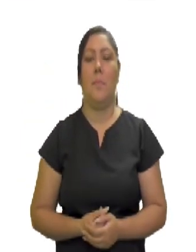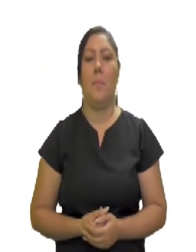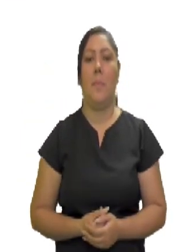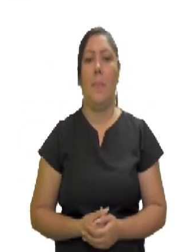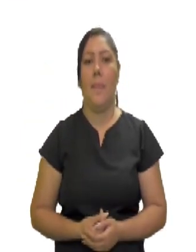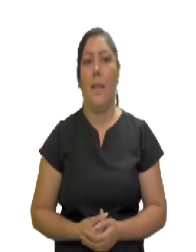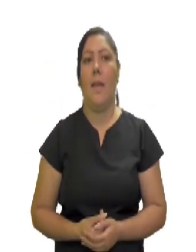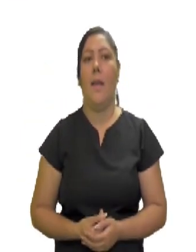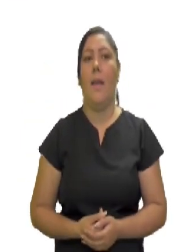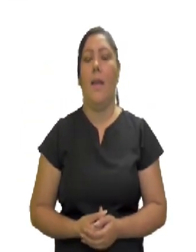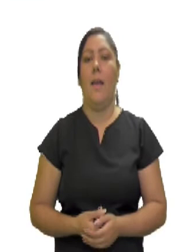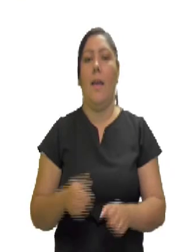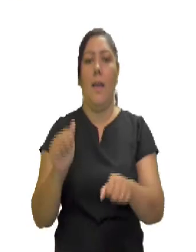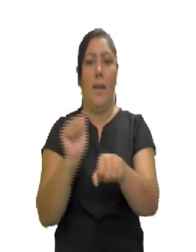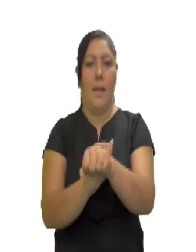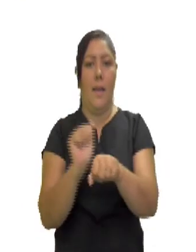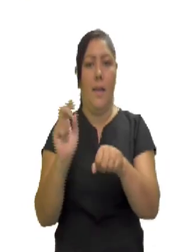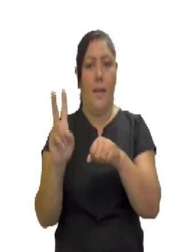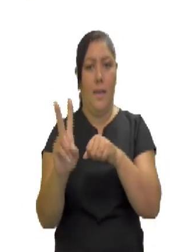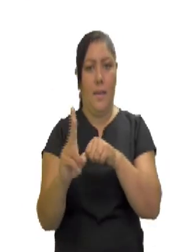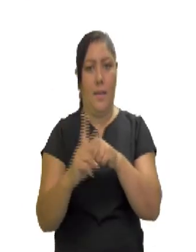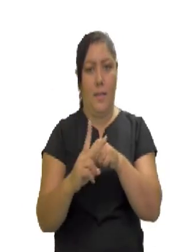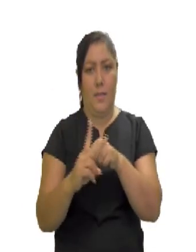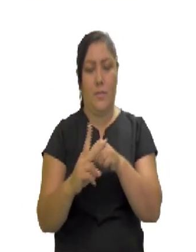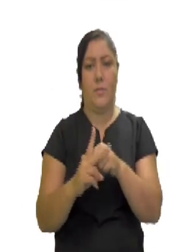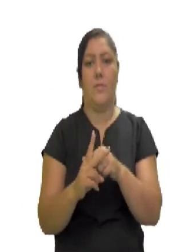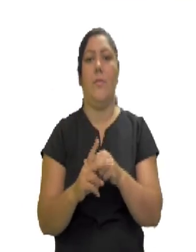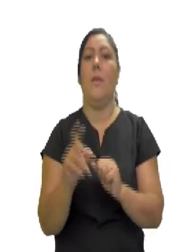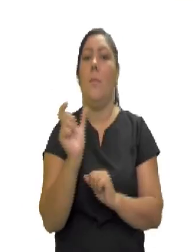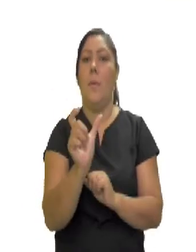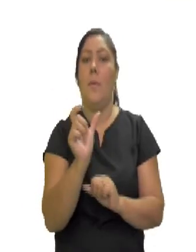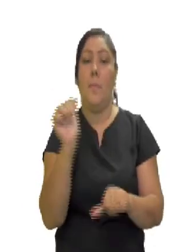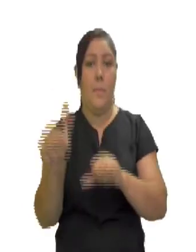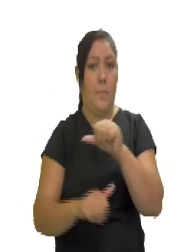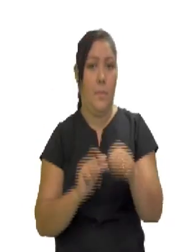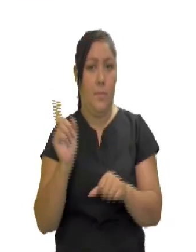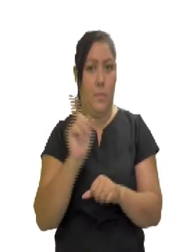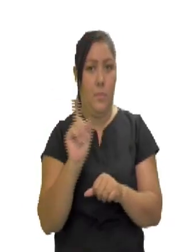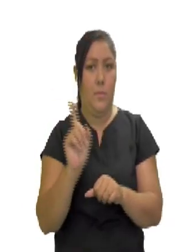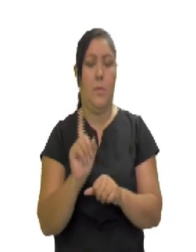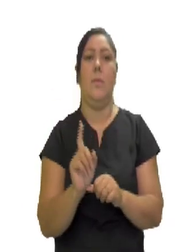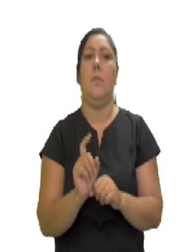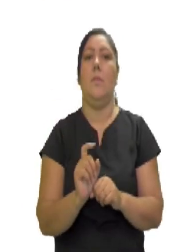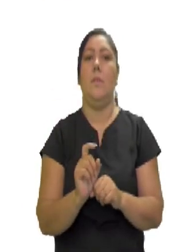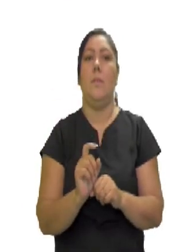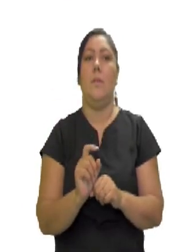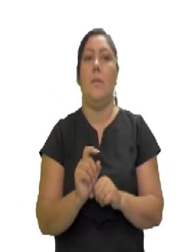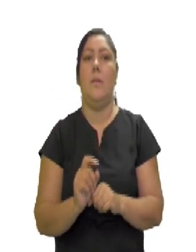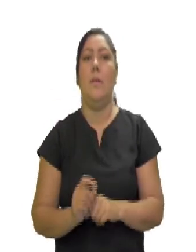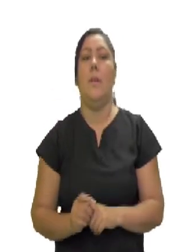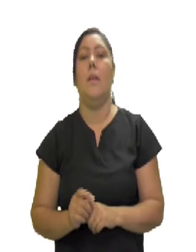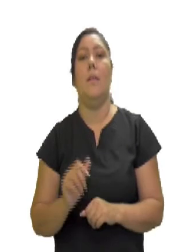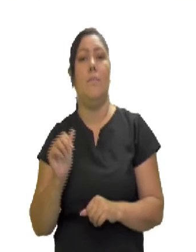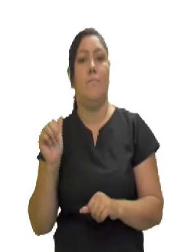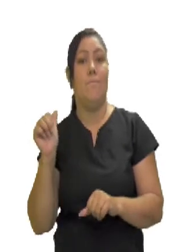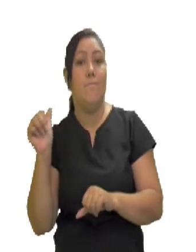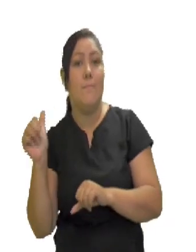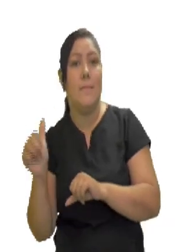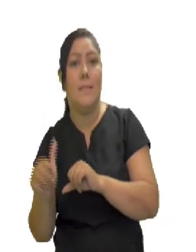Advérbio é uma palavra invariável que modifica um verbo, um adjetivo ou outro